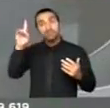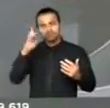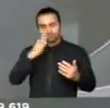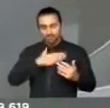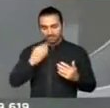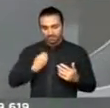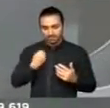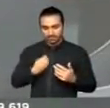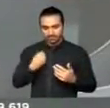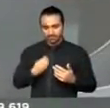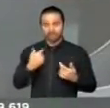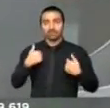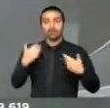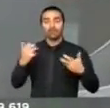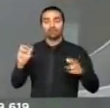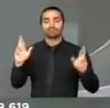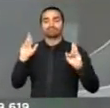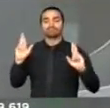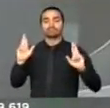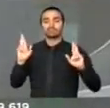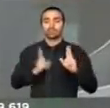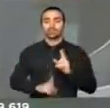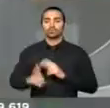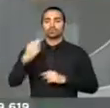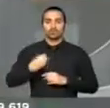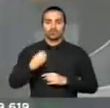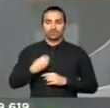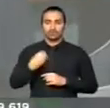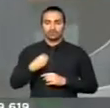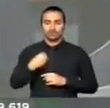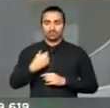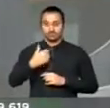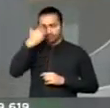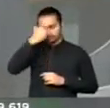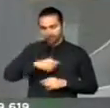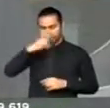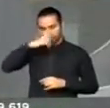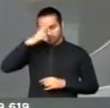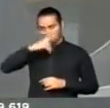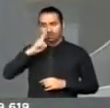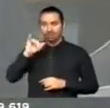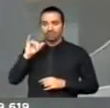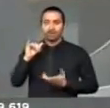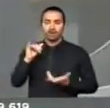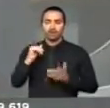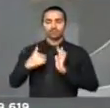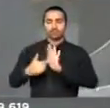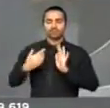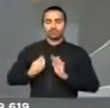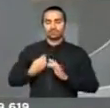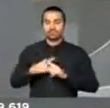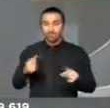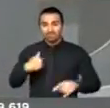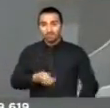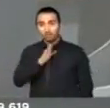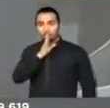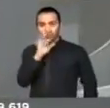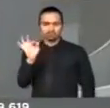vida, estarei vivo para a história me julgar. Mas me omitir e